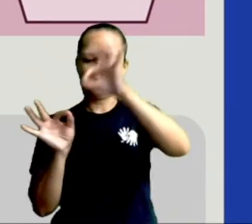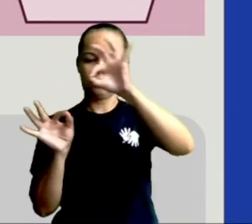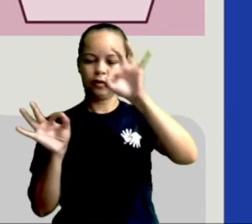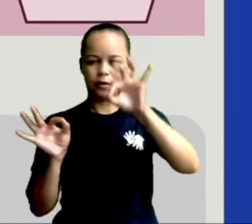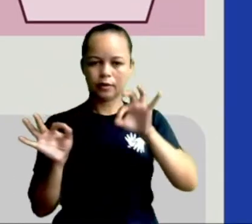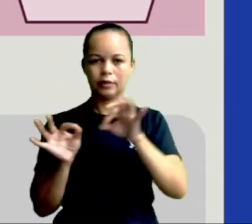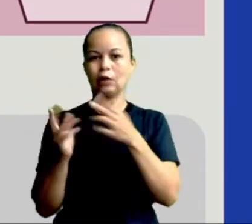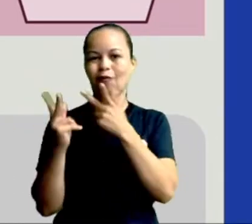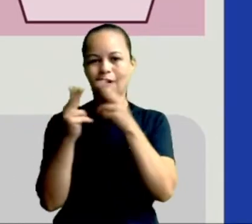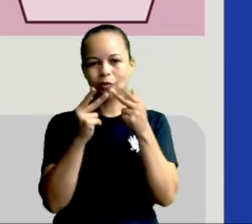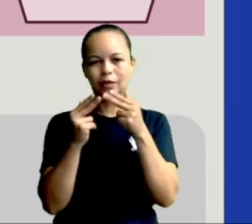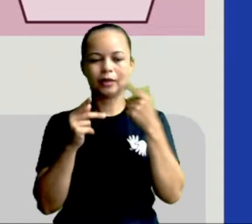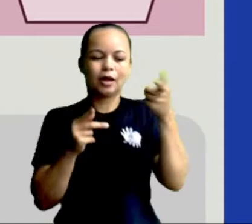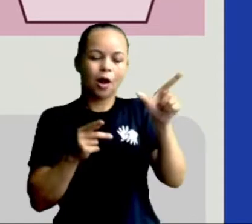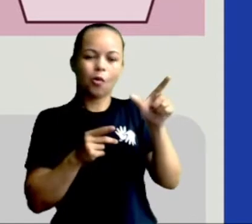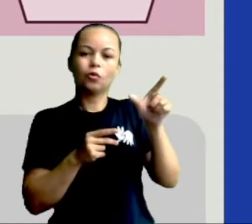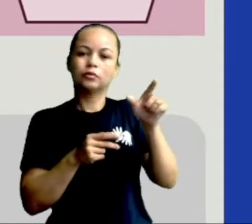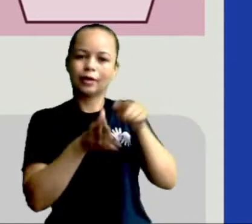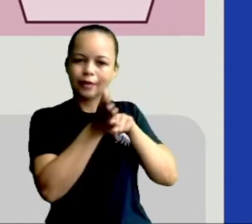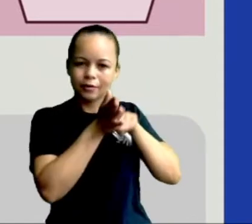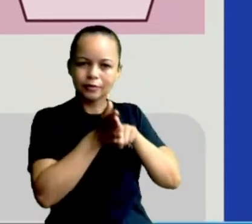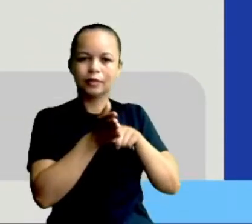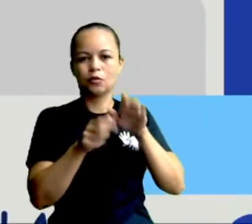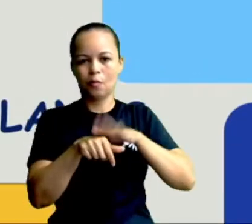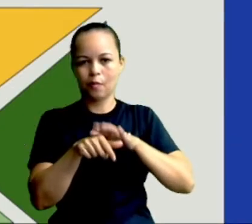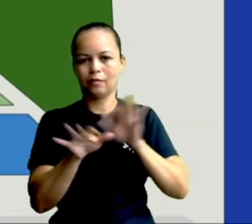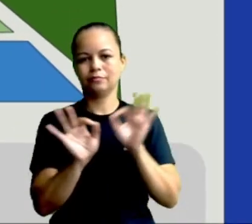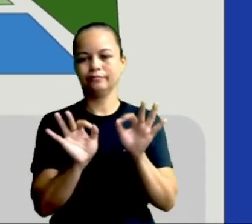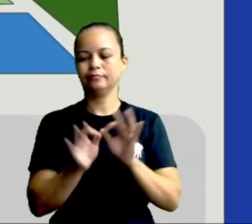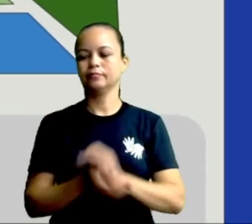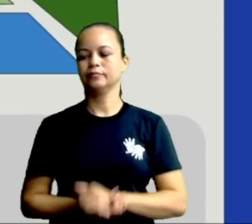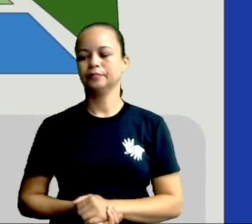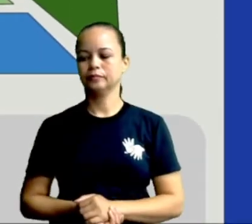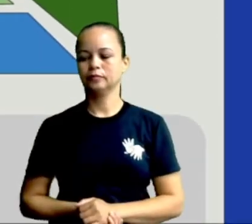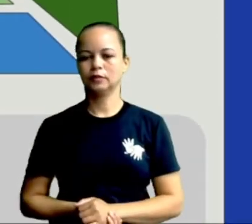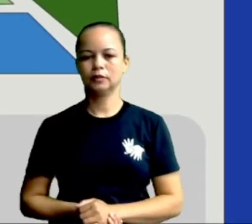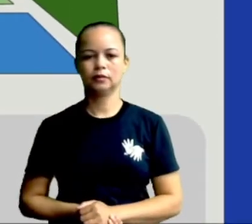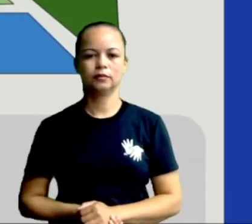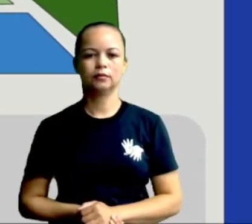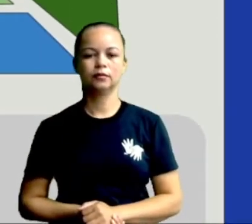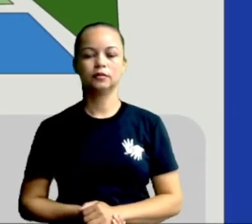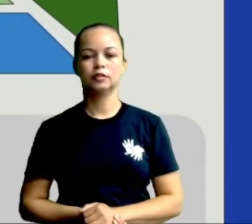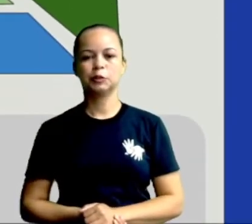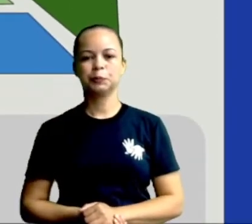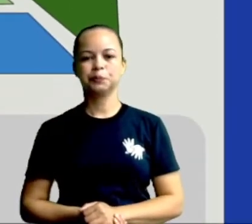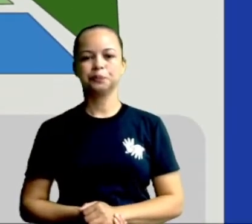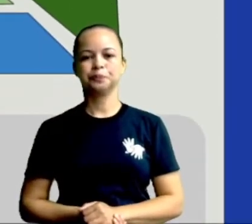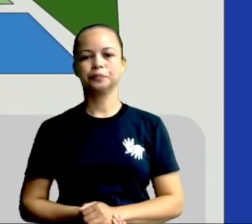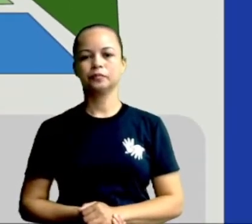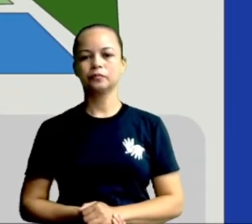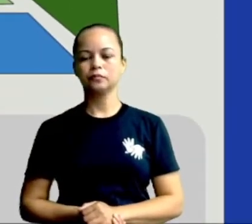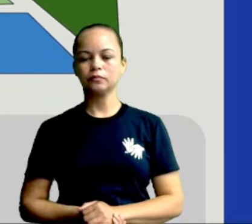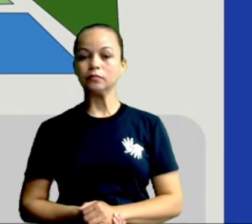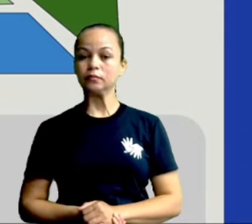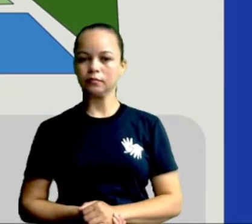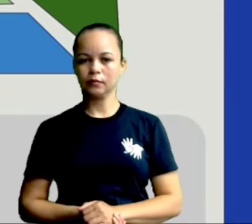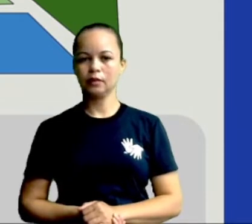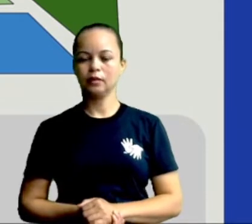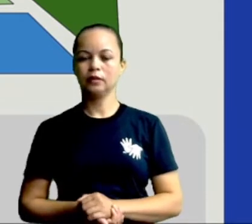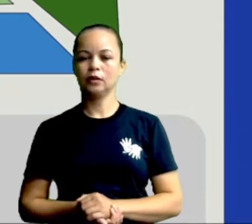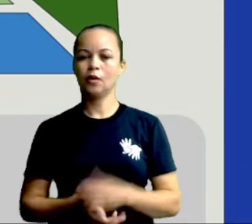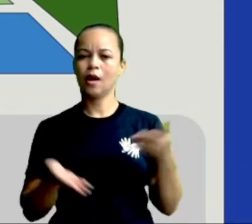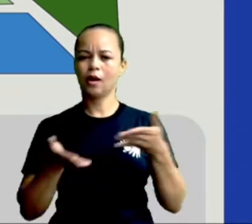duas figuras que a gente está analisando no momento, ok? Então, vamos lá. Vamos observar aqui